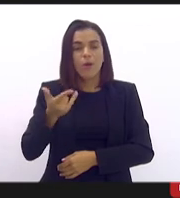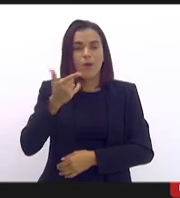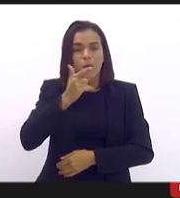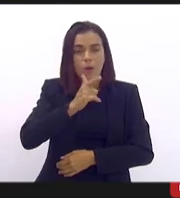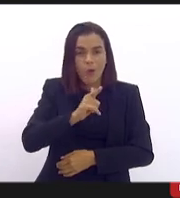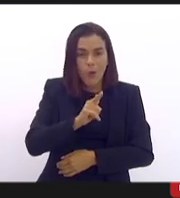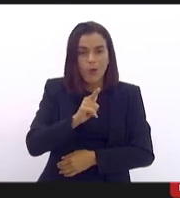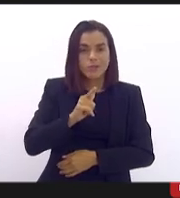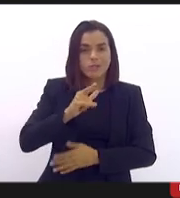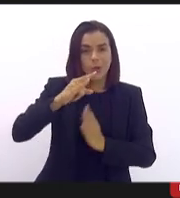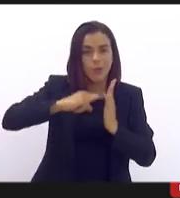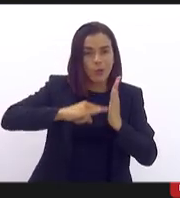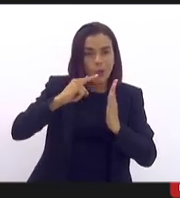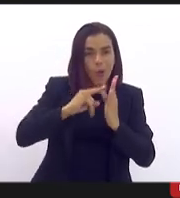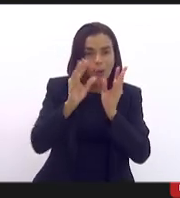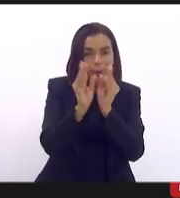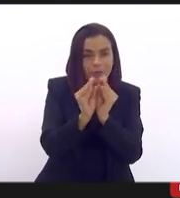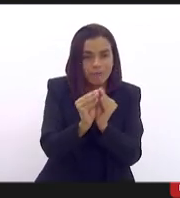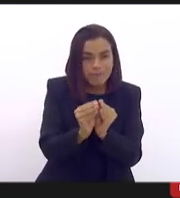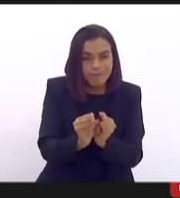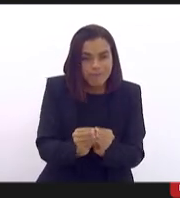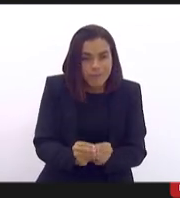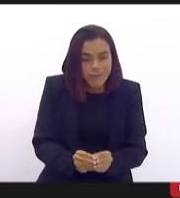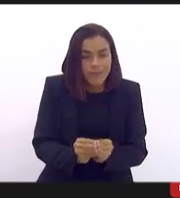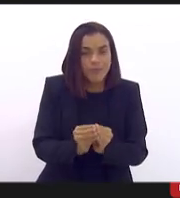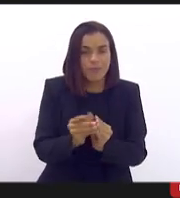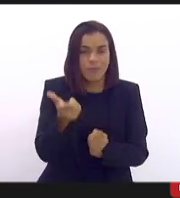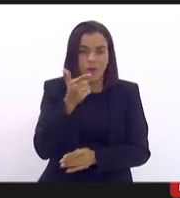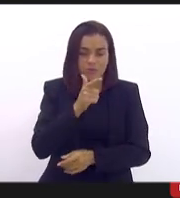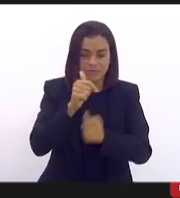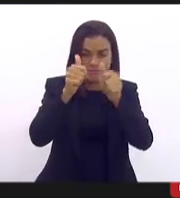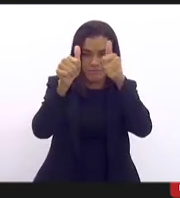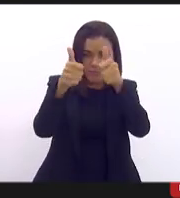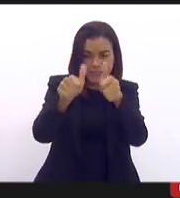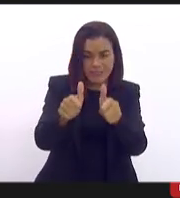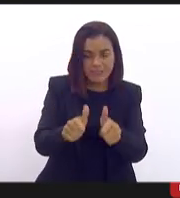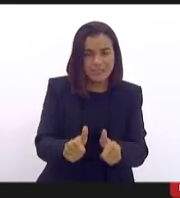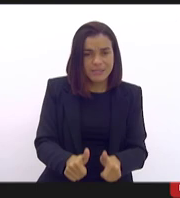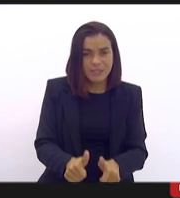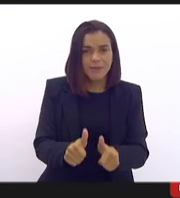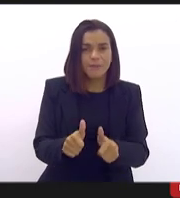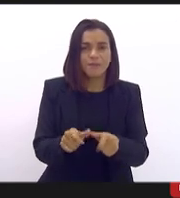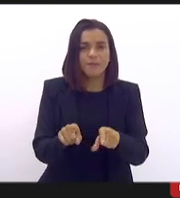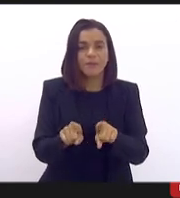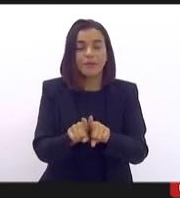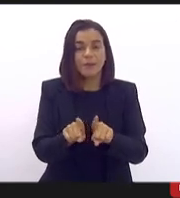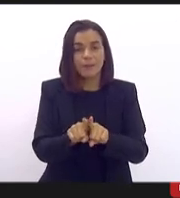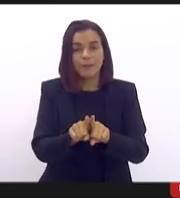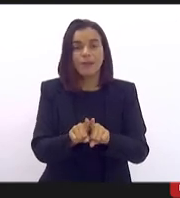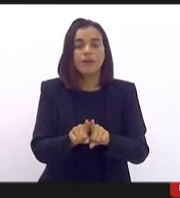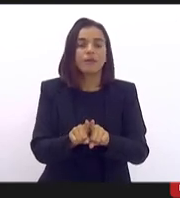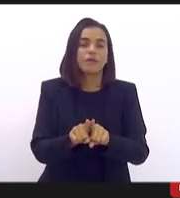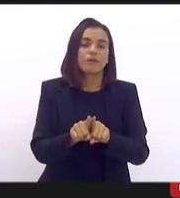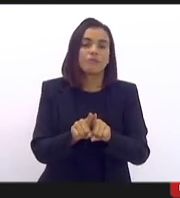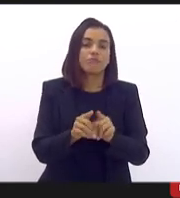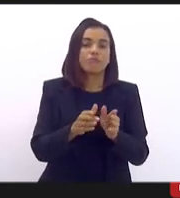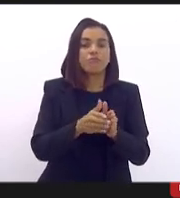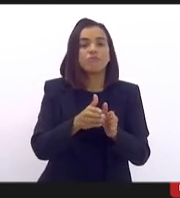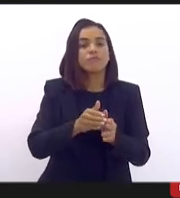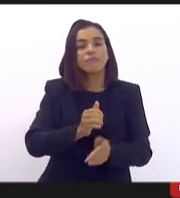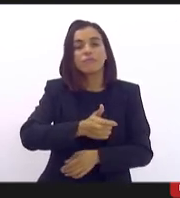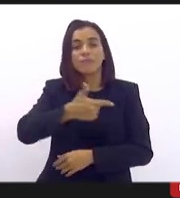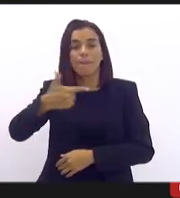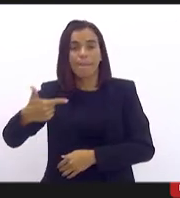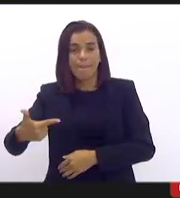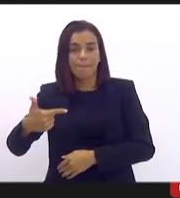um documento preliminar para fazer o nosso juízo também e para, na sequência, votar